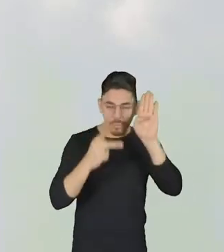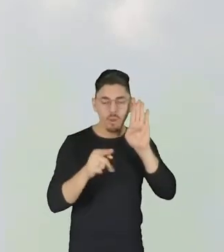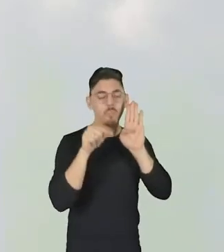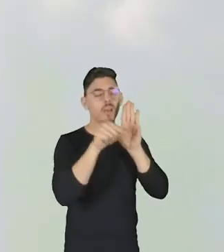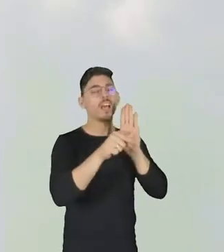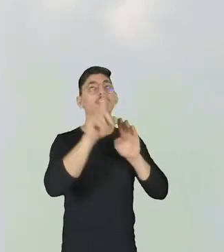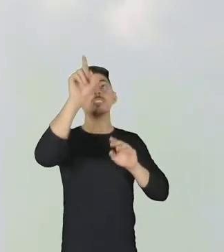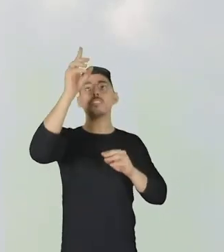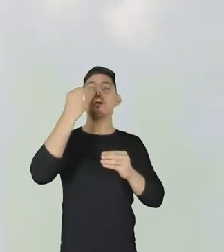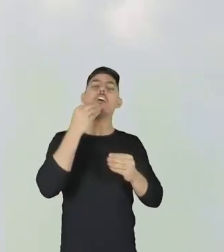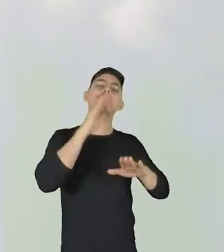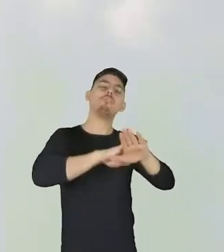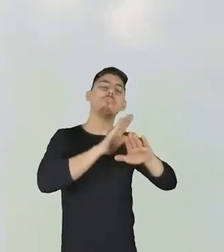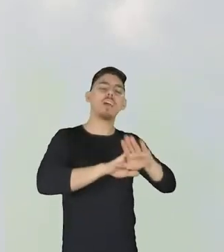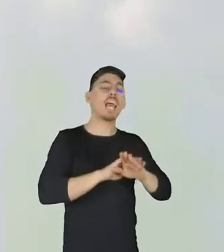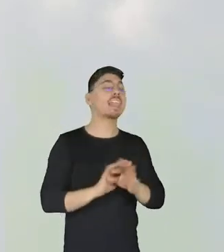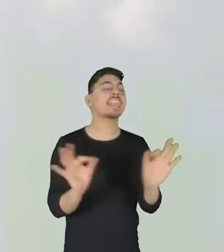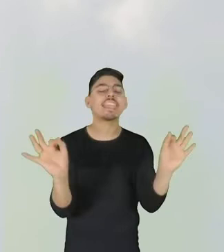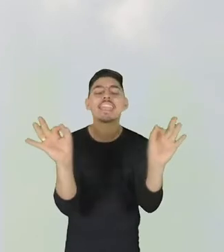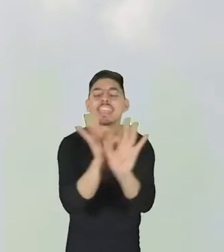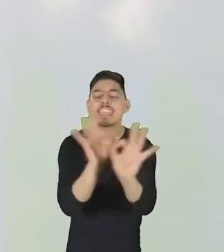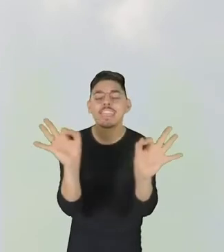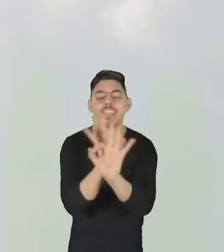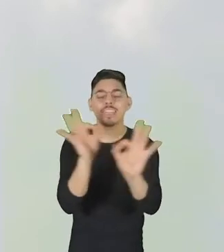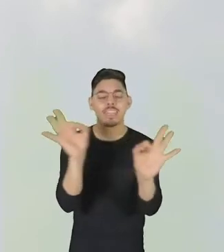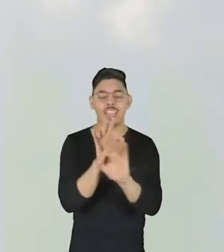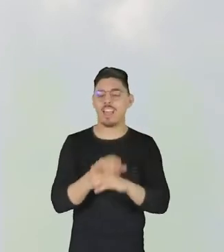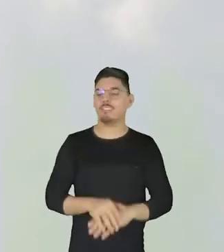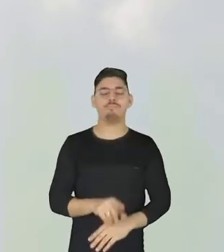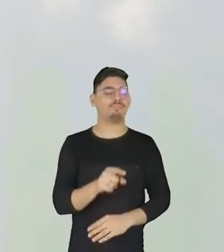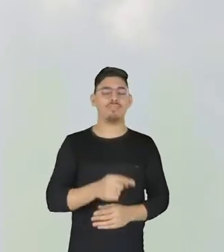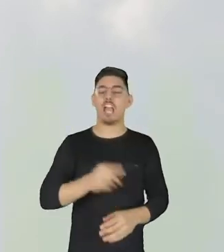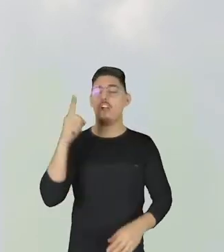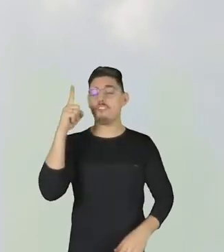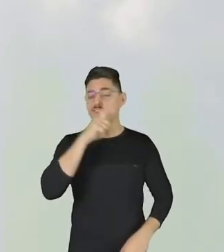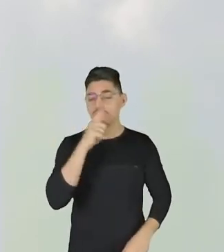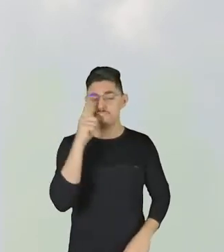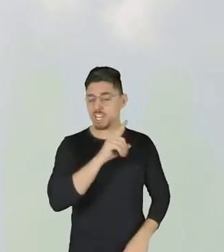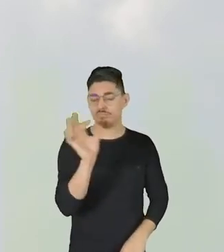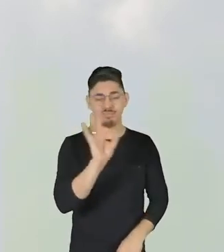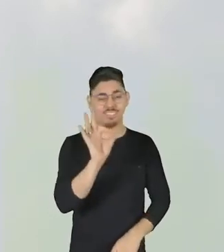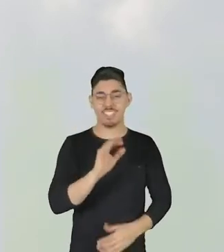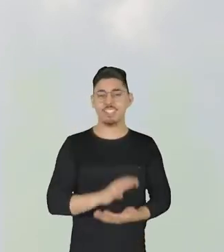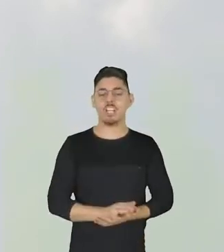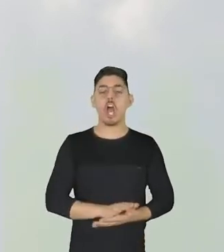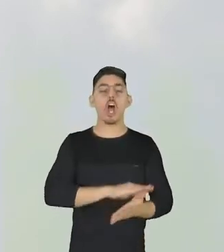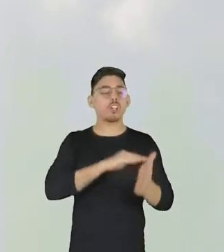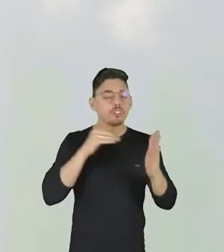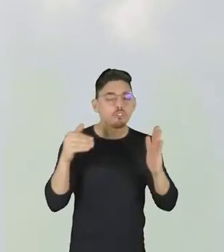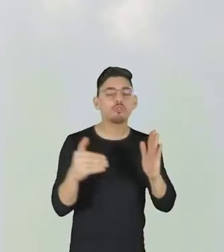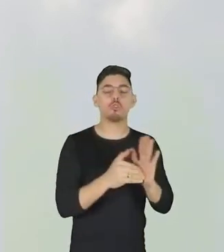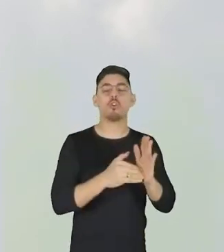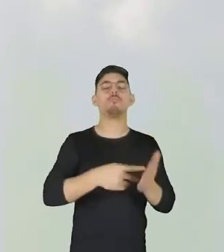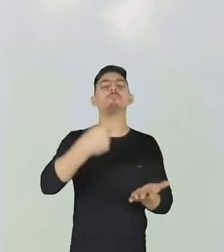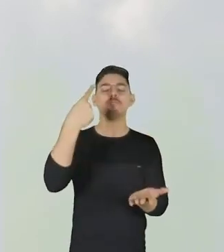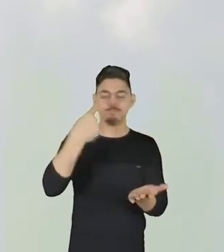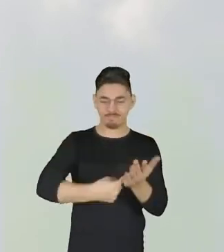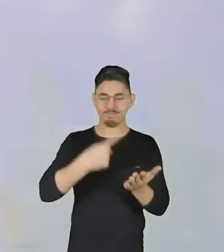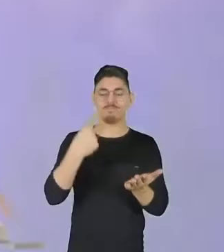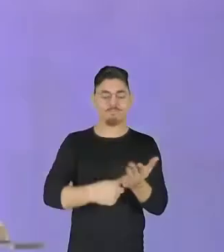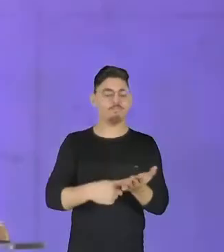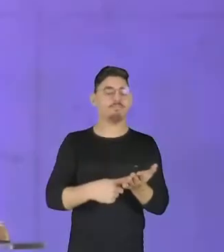de Israel, nenhuma delas falhou. Todas se